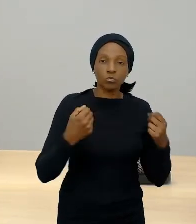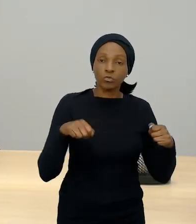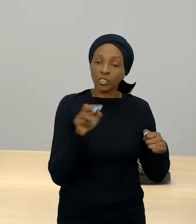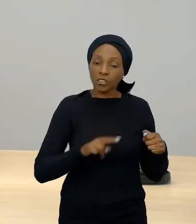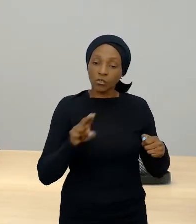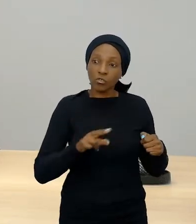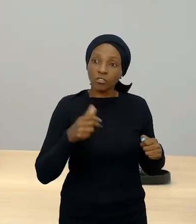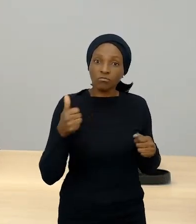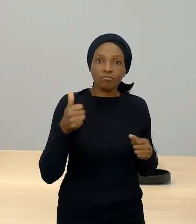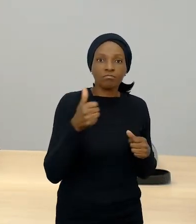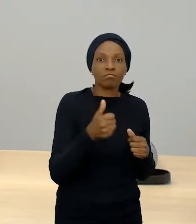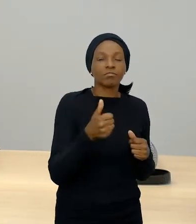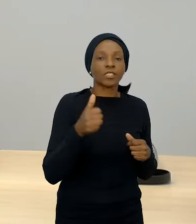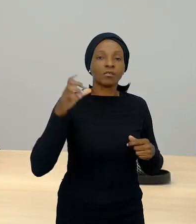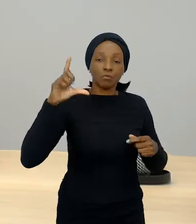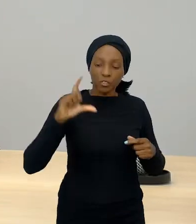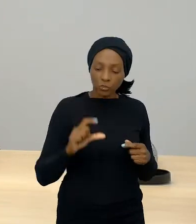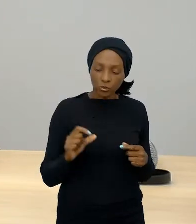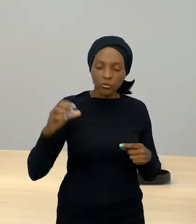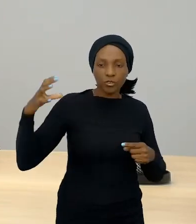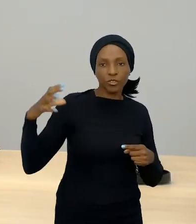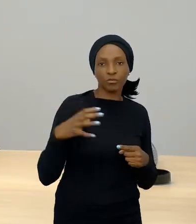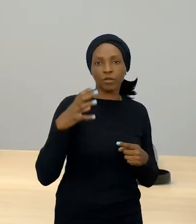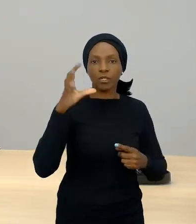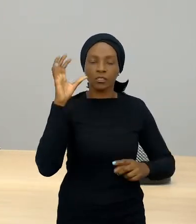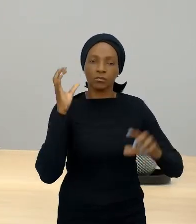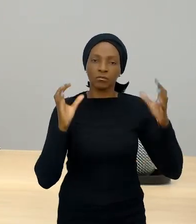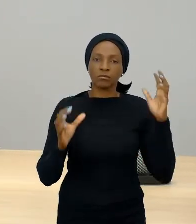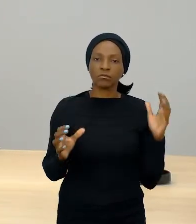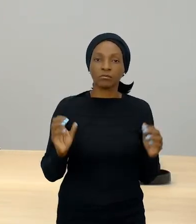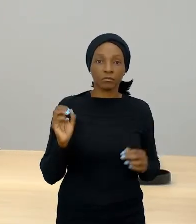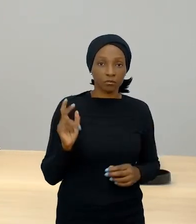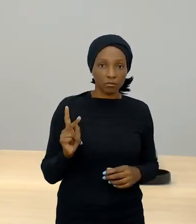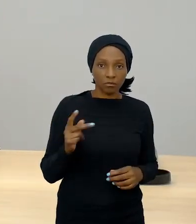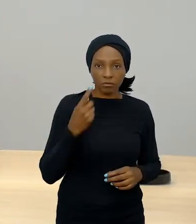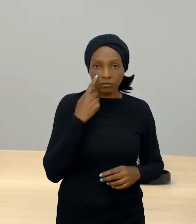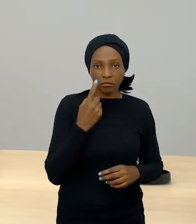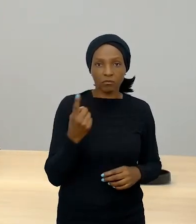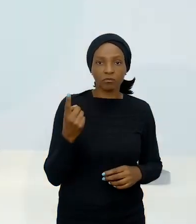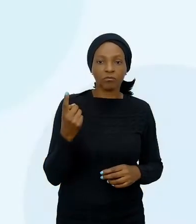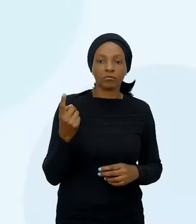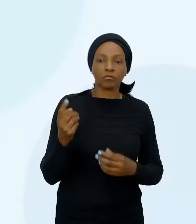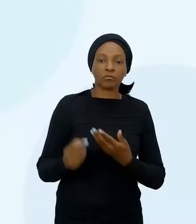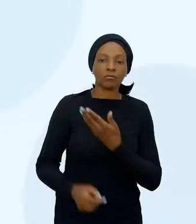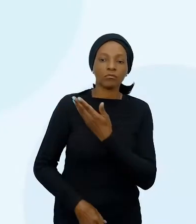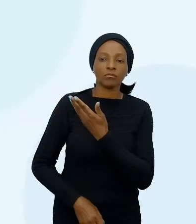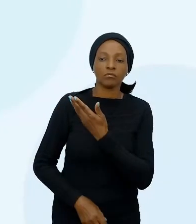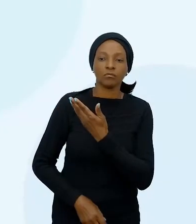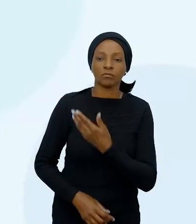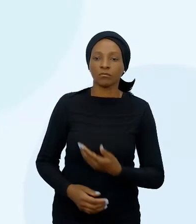de forma a minimizar o impacto ambiental, ok? Olhando aí na tela, tá?